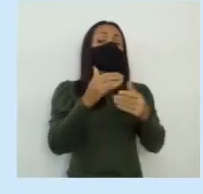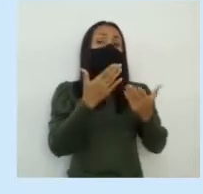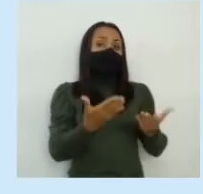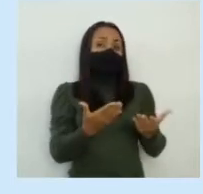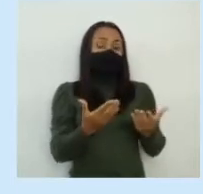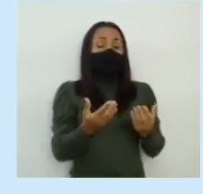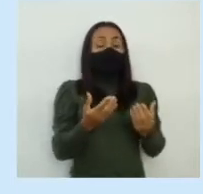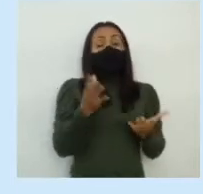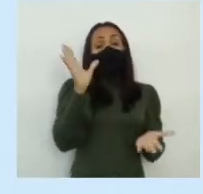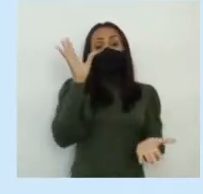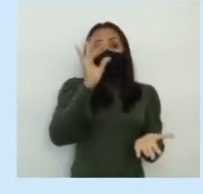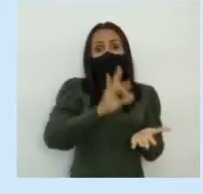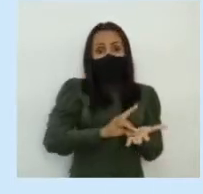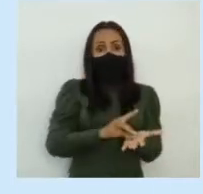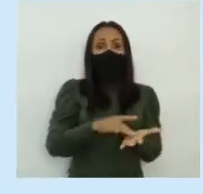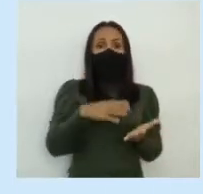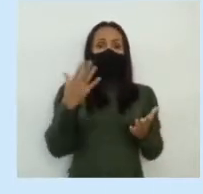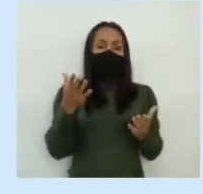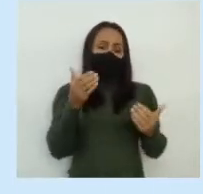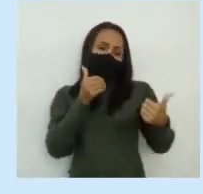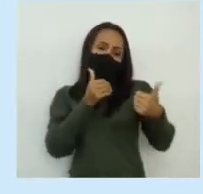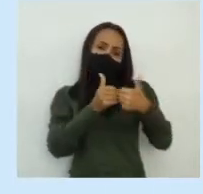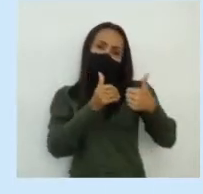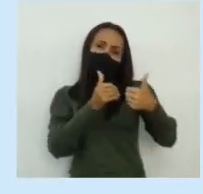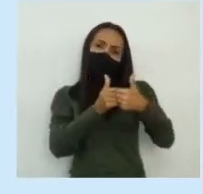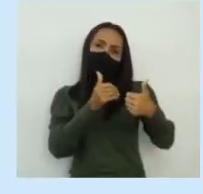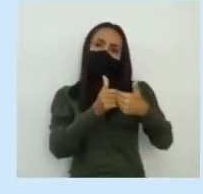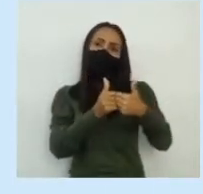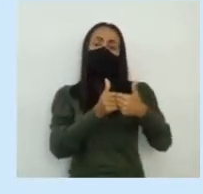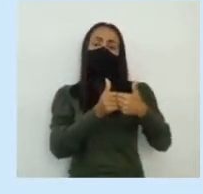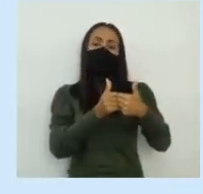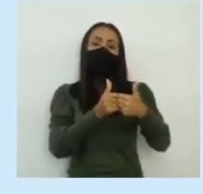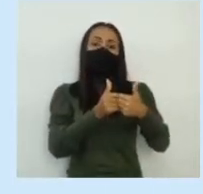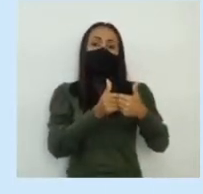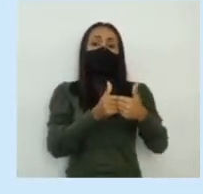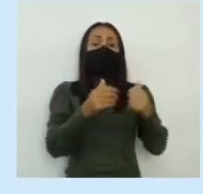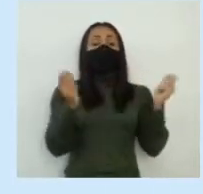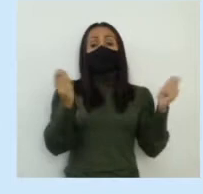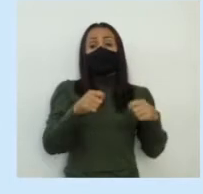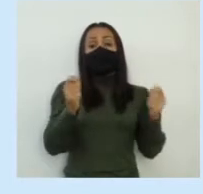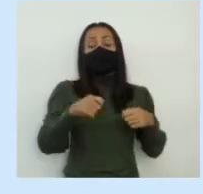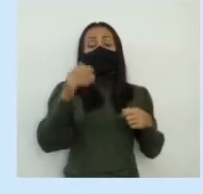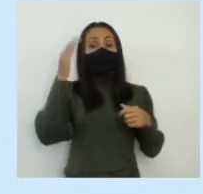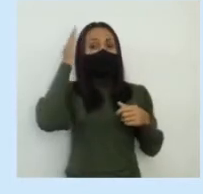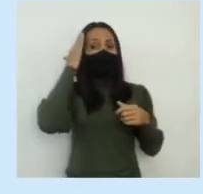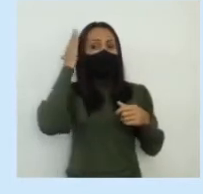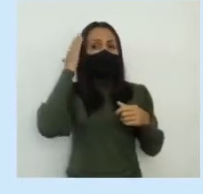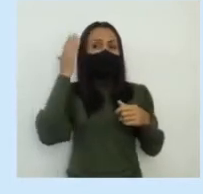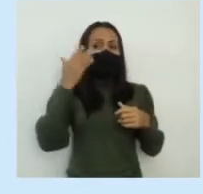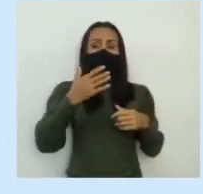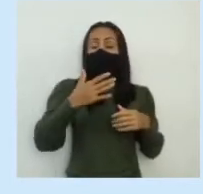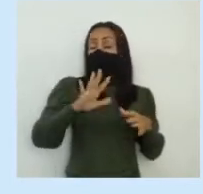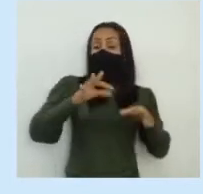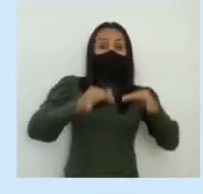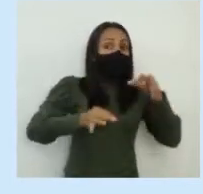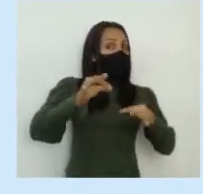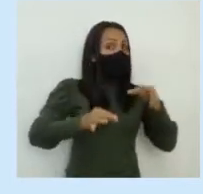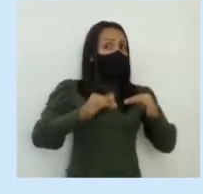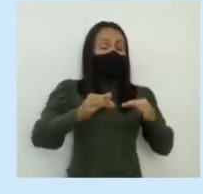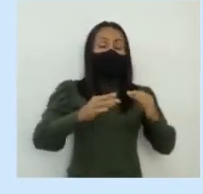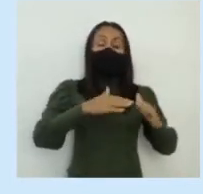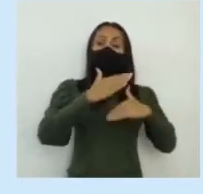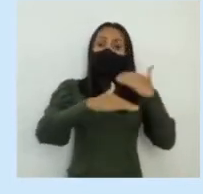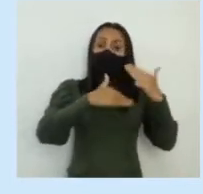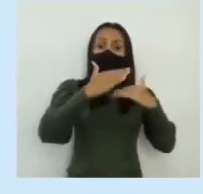que realmente nos deixem mais próximos, que façam com que a gente possa entender, não julgar e realmente aquele processo ocorra